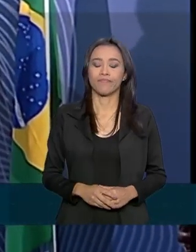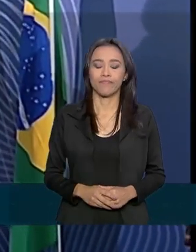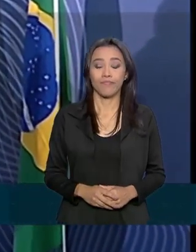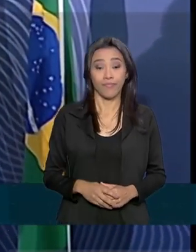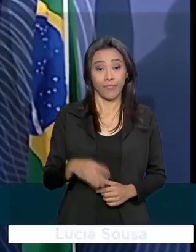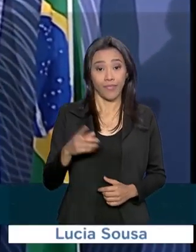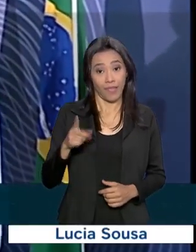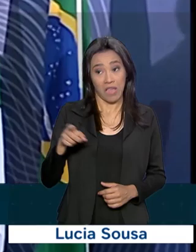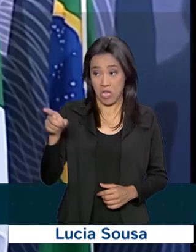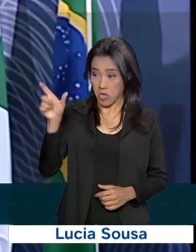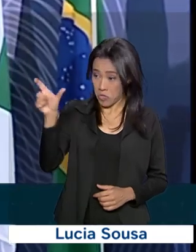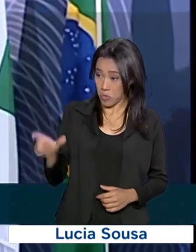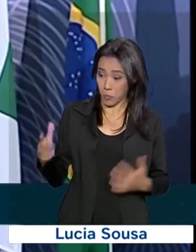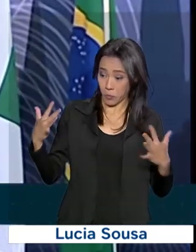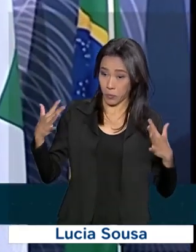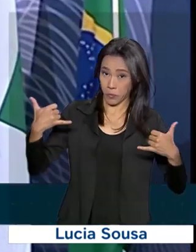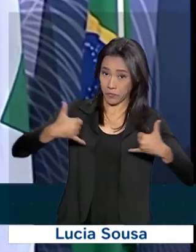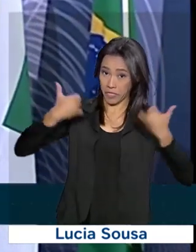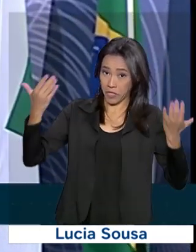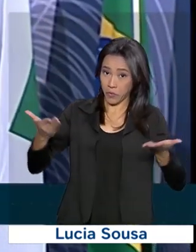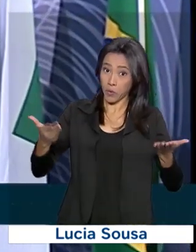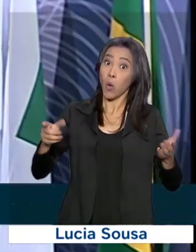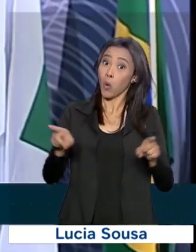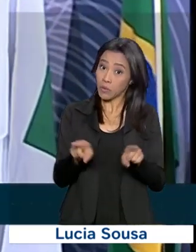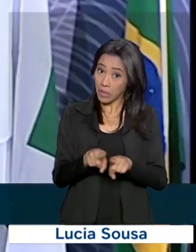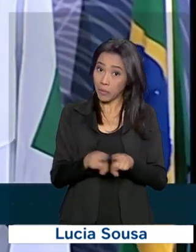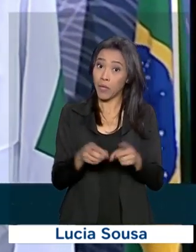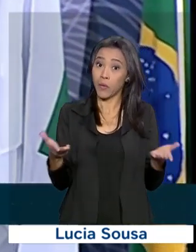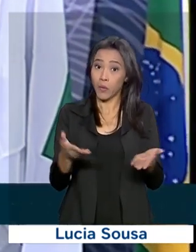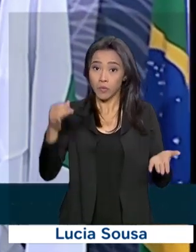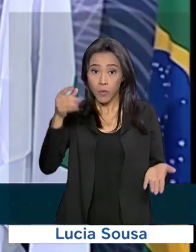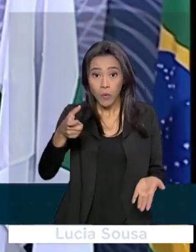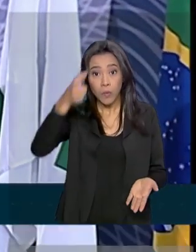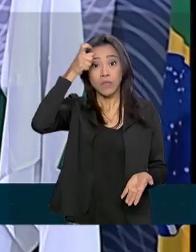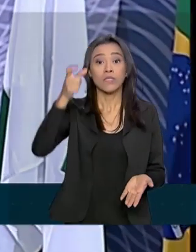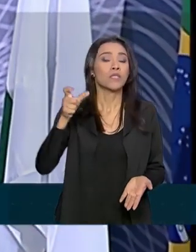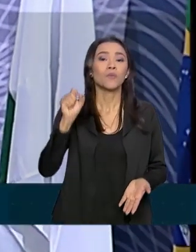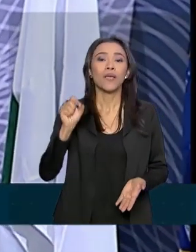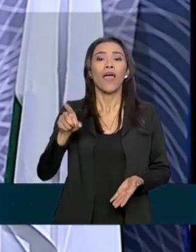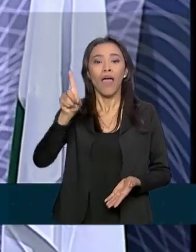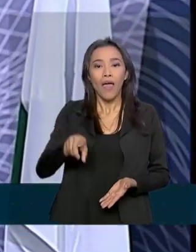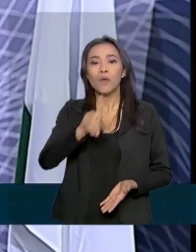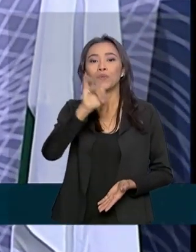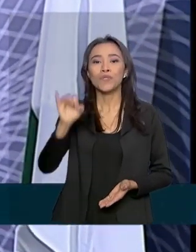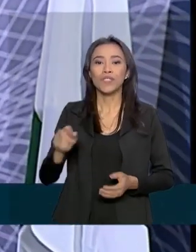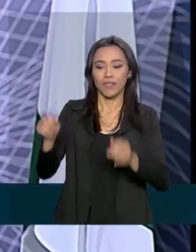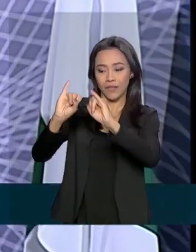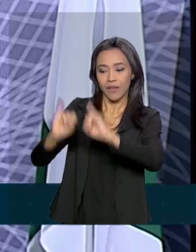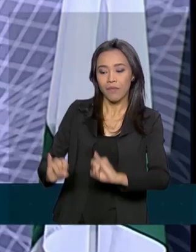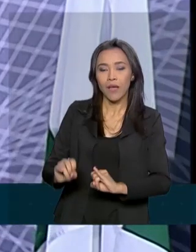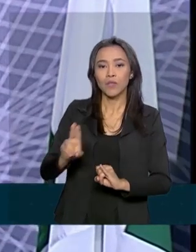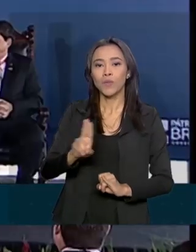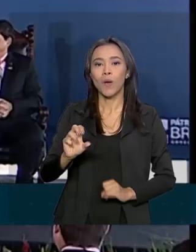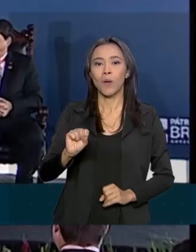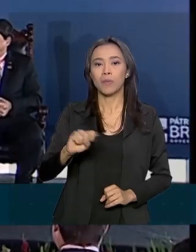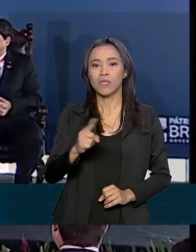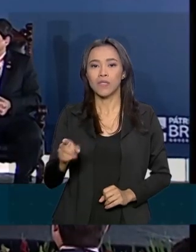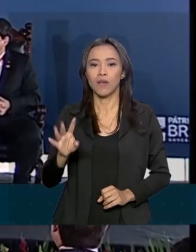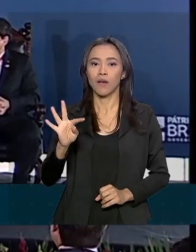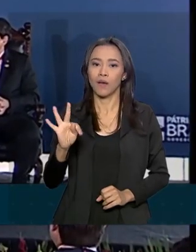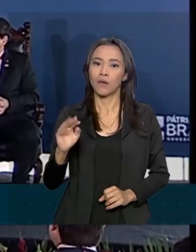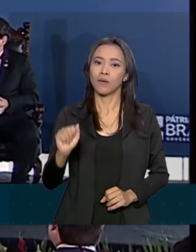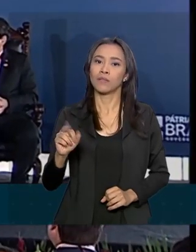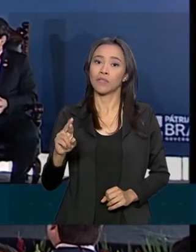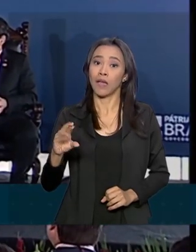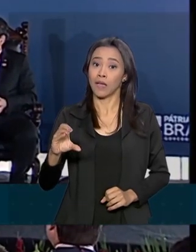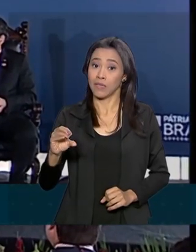Além de um ilustre aniversariante, hoje também, por coincidência, é o dia de São Tarcísio.